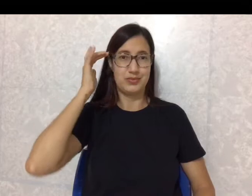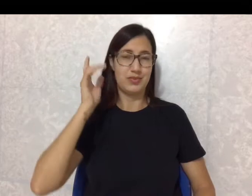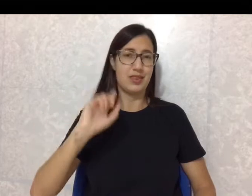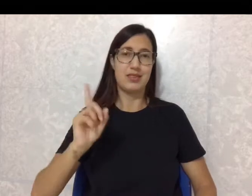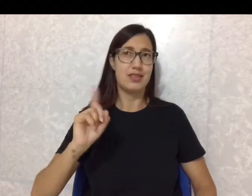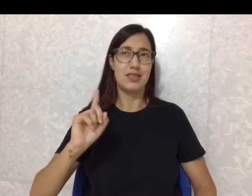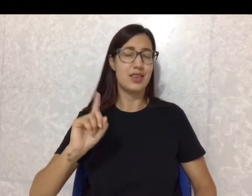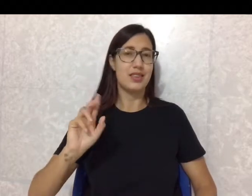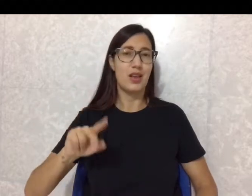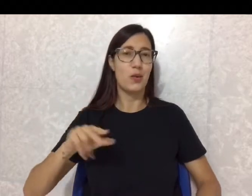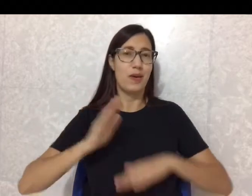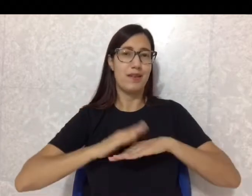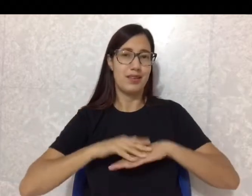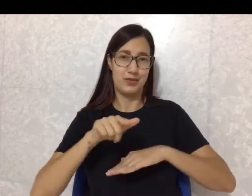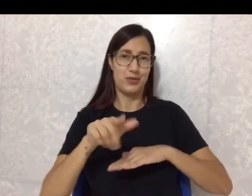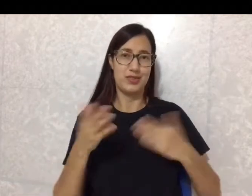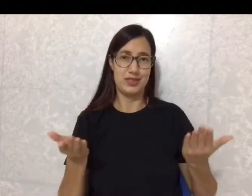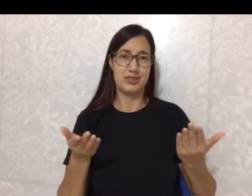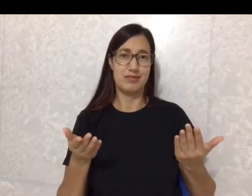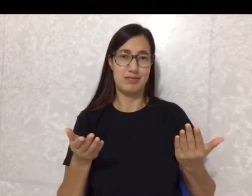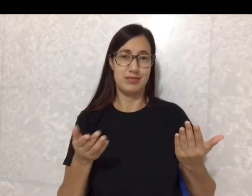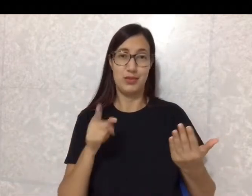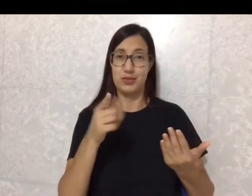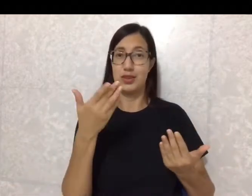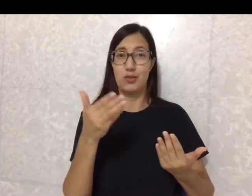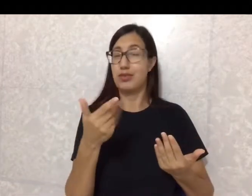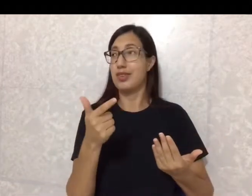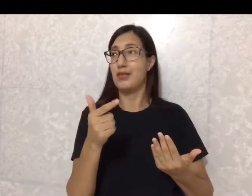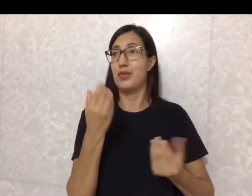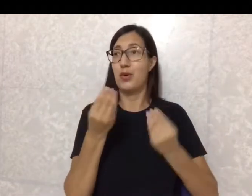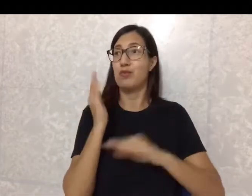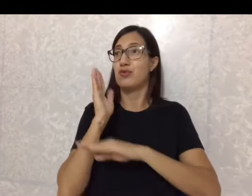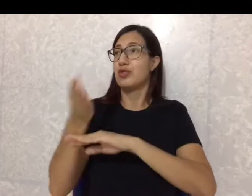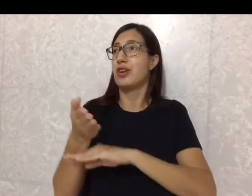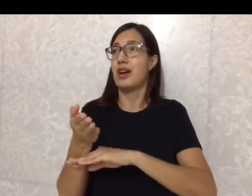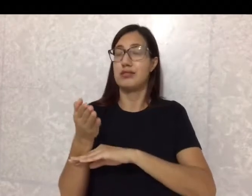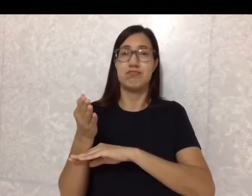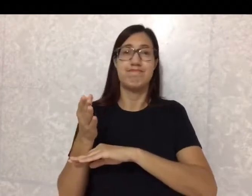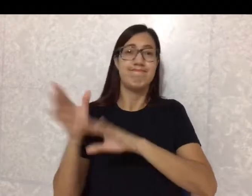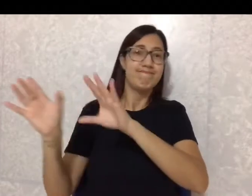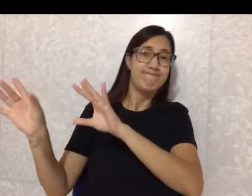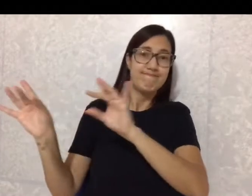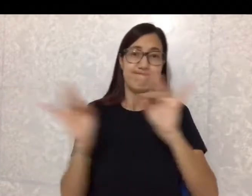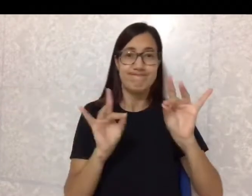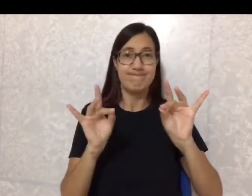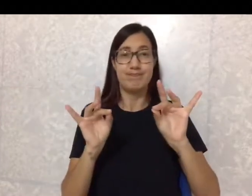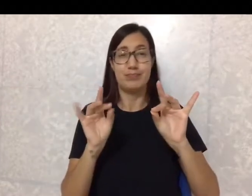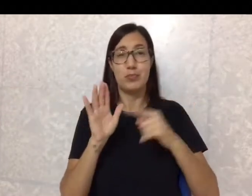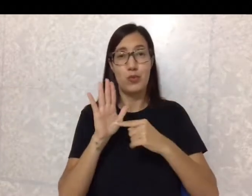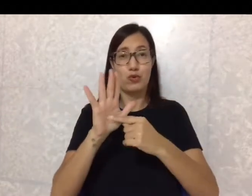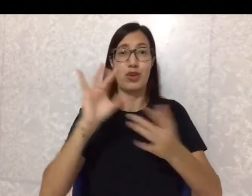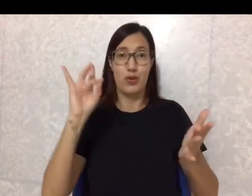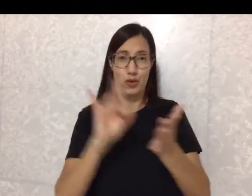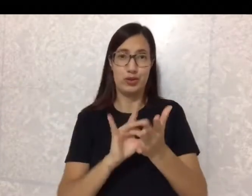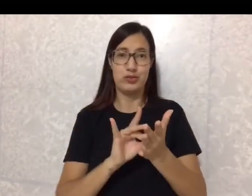que a pessoa em si teve acesso, mas você não teve. Então é uma forma também de você tirar a responsabilidade caso a tua citação contenha